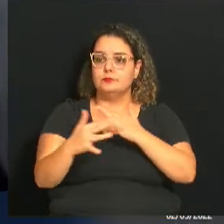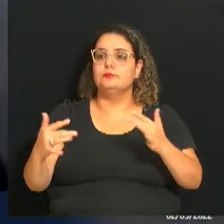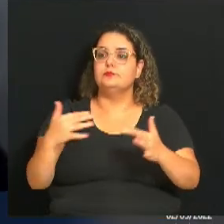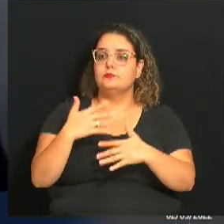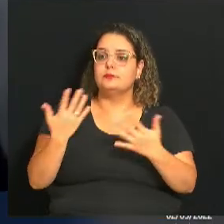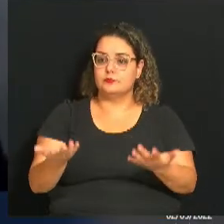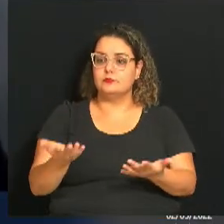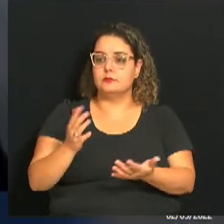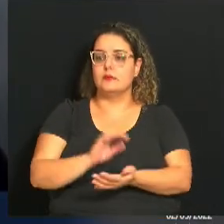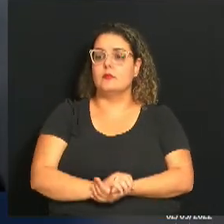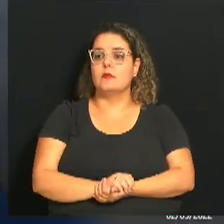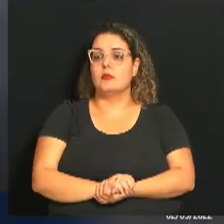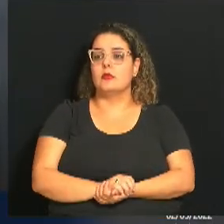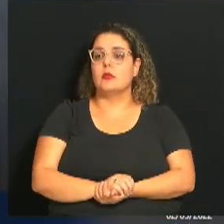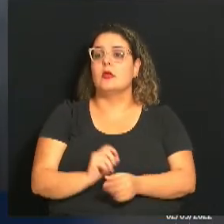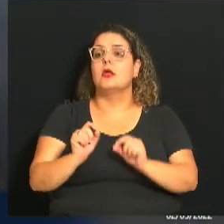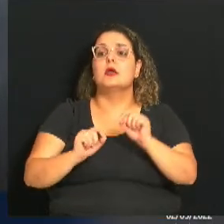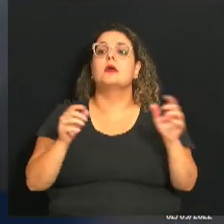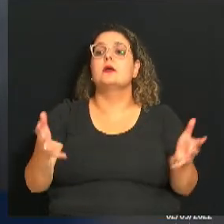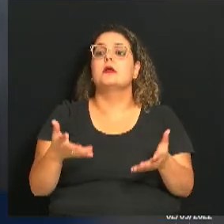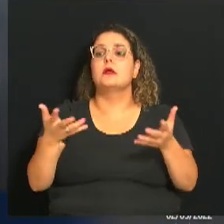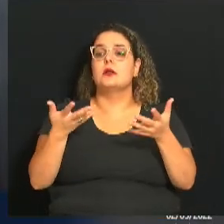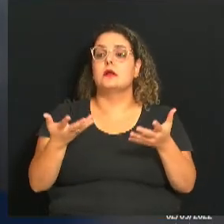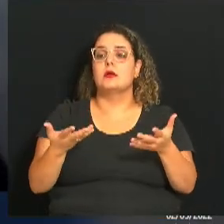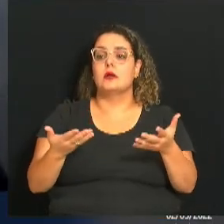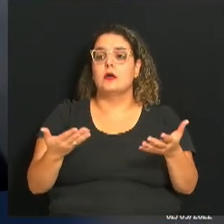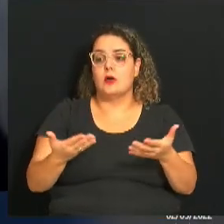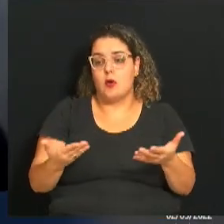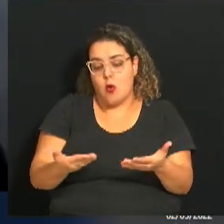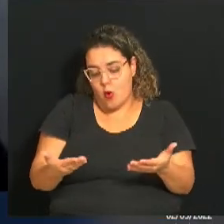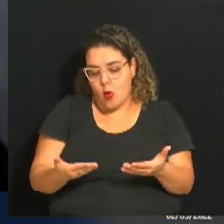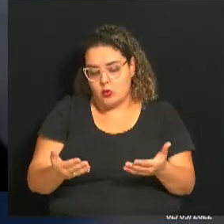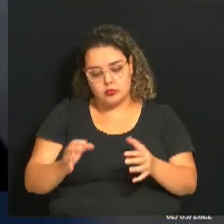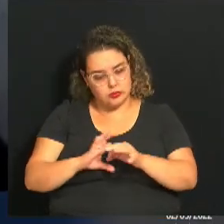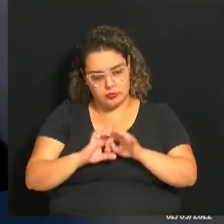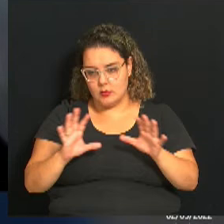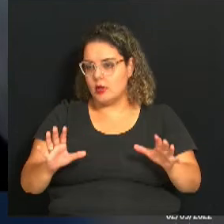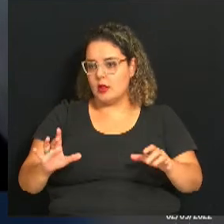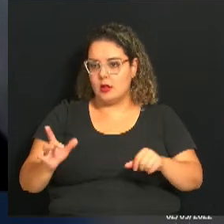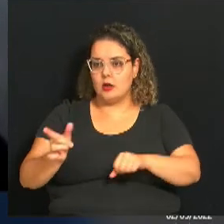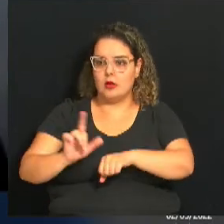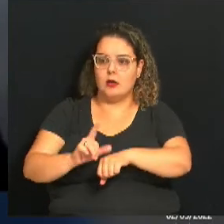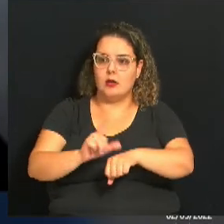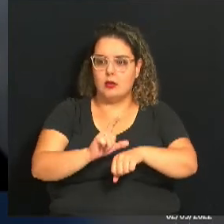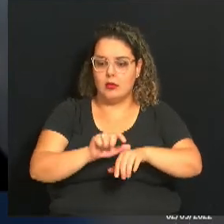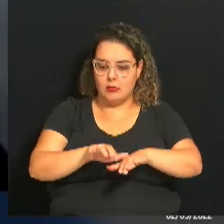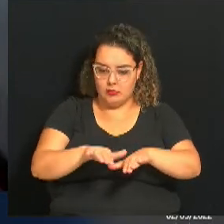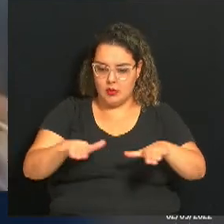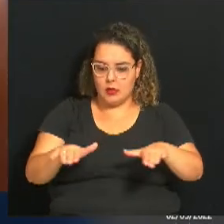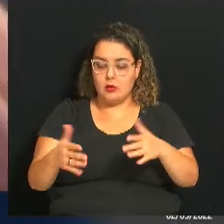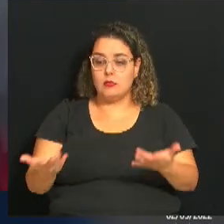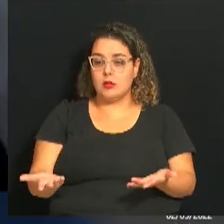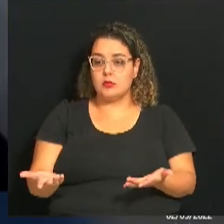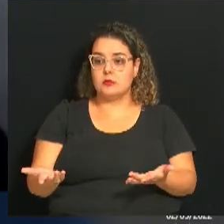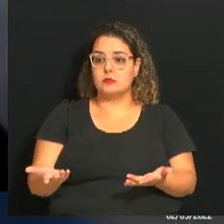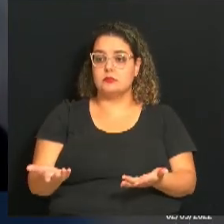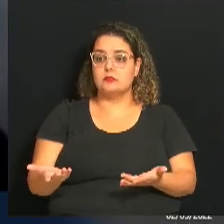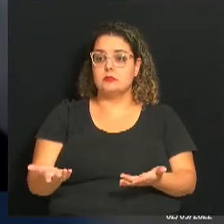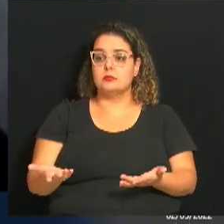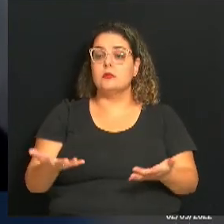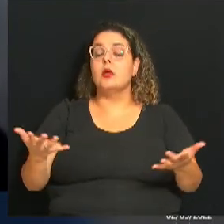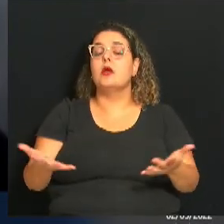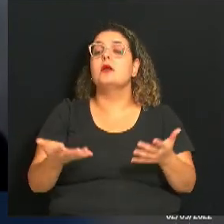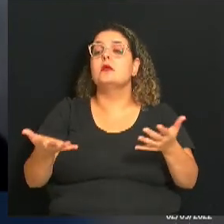que incentivo nós vamos dar? Porque hoje o zoneamento te permite fazer o comércio técnico, entendeu? Mas, assim,